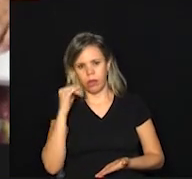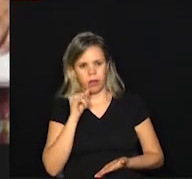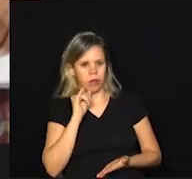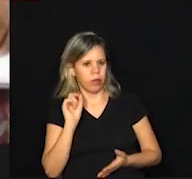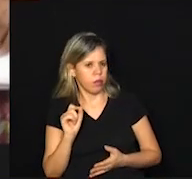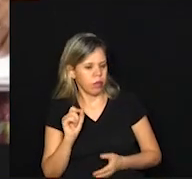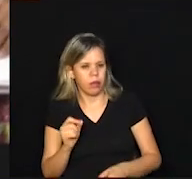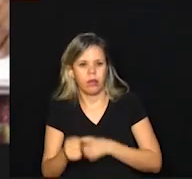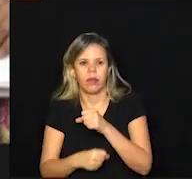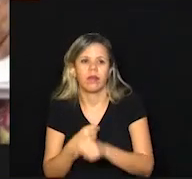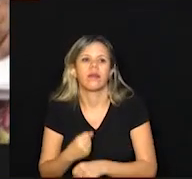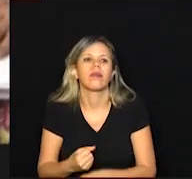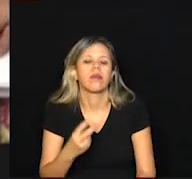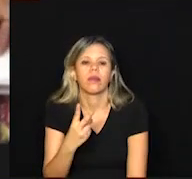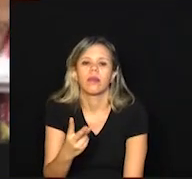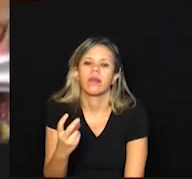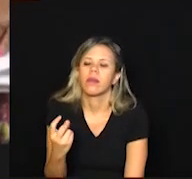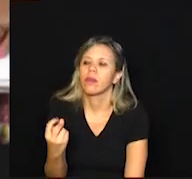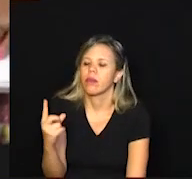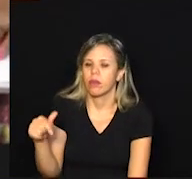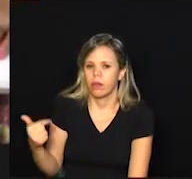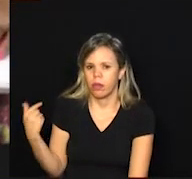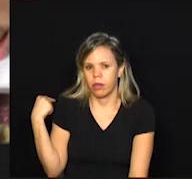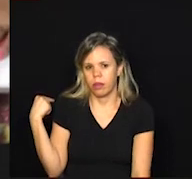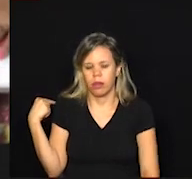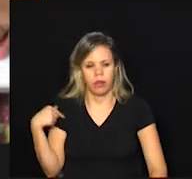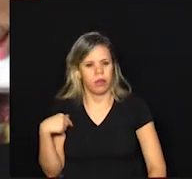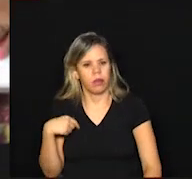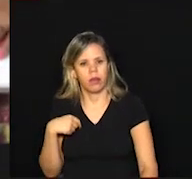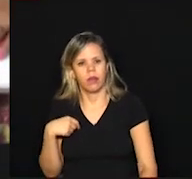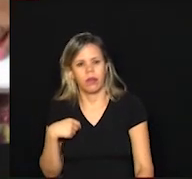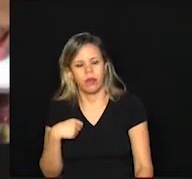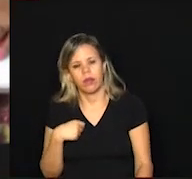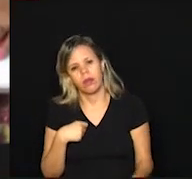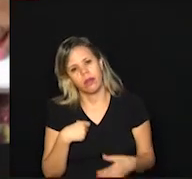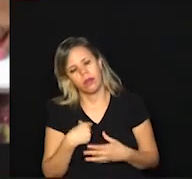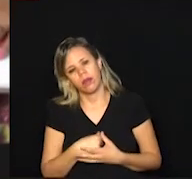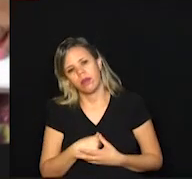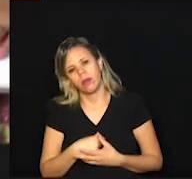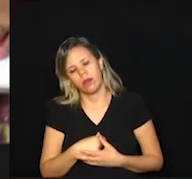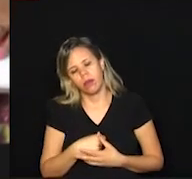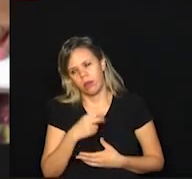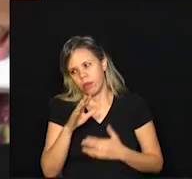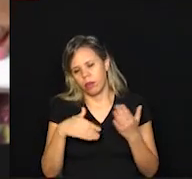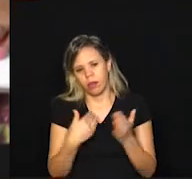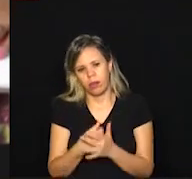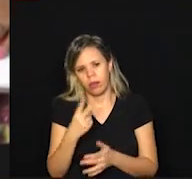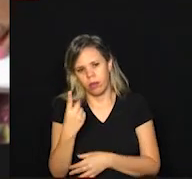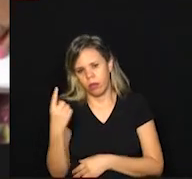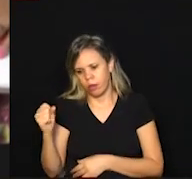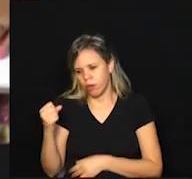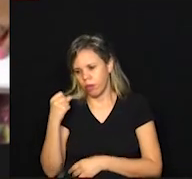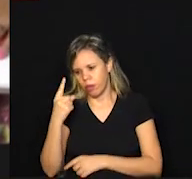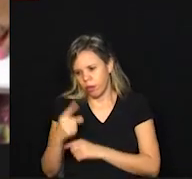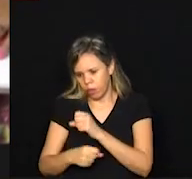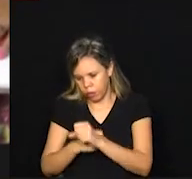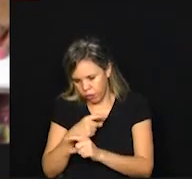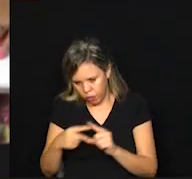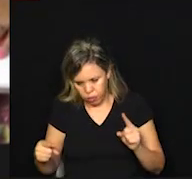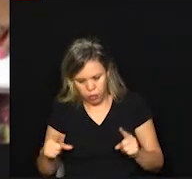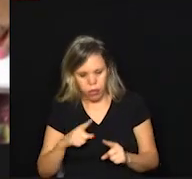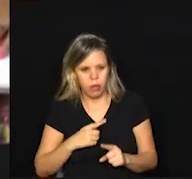no ano de 2017 se não me falha a memória a 2018 por um ano e meio